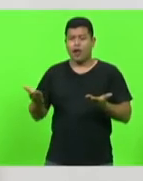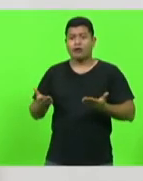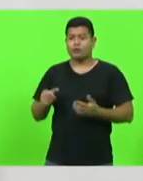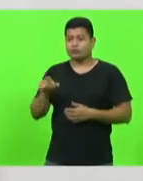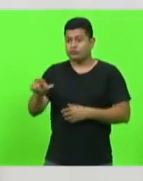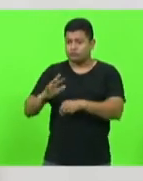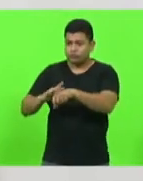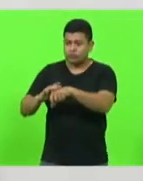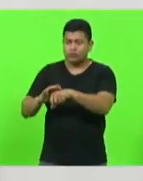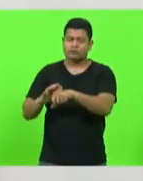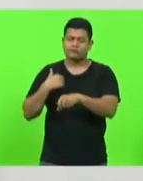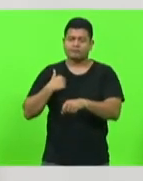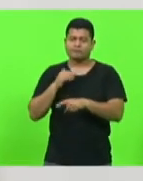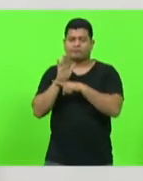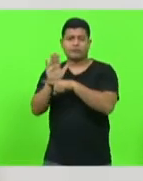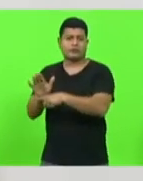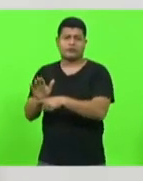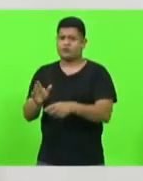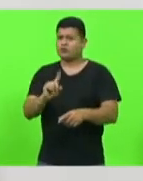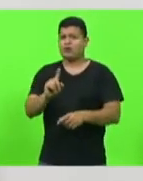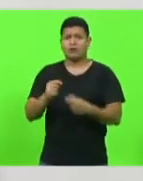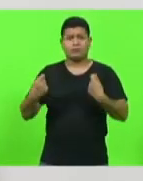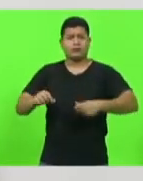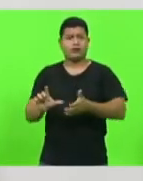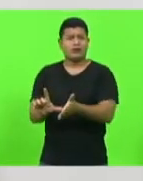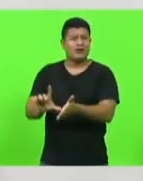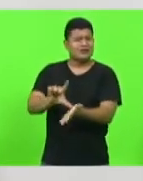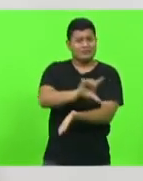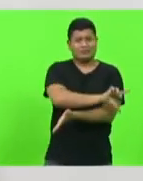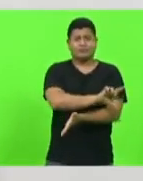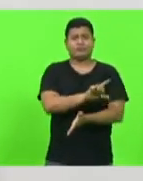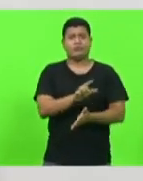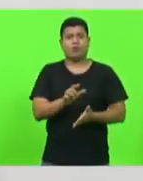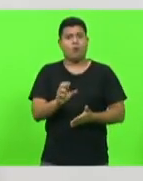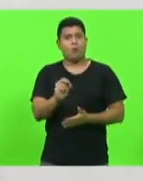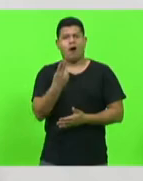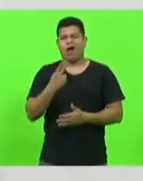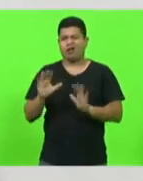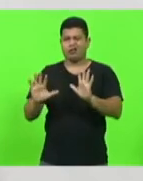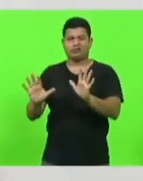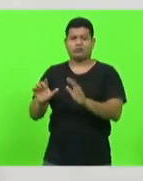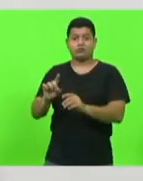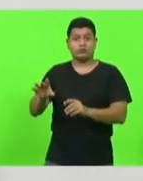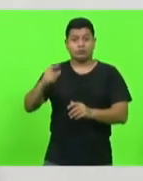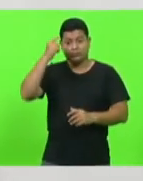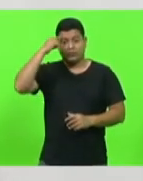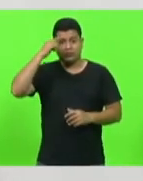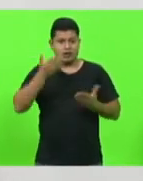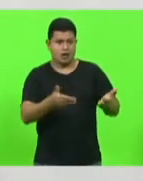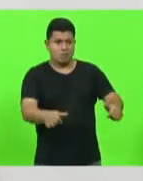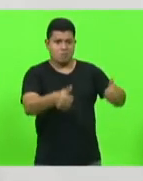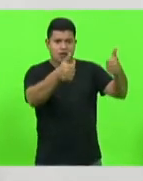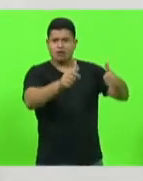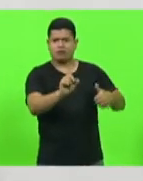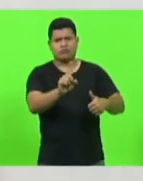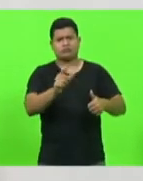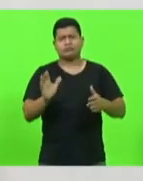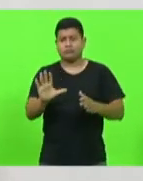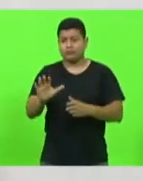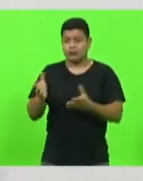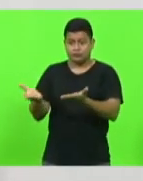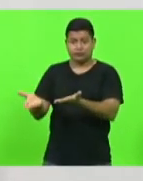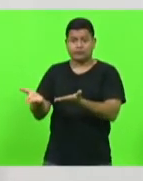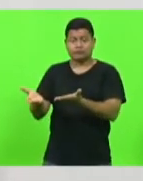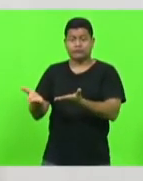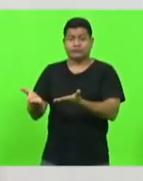elas não precisem cuidar das pessoas do doentes ou dos doentes. Sim, é de obrigação, tem que